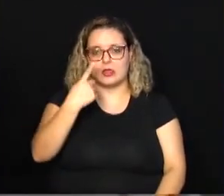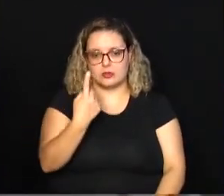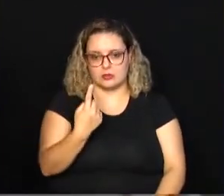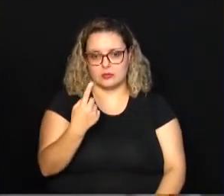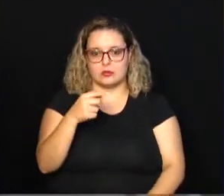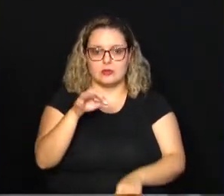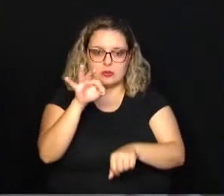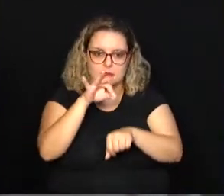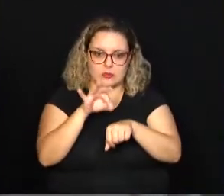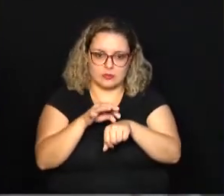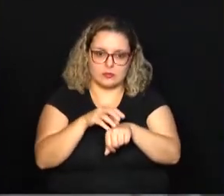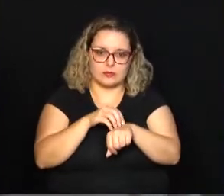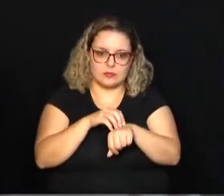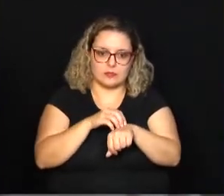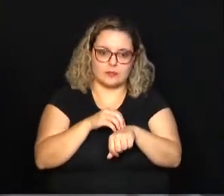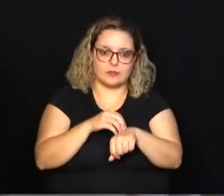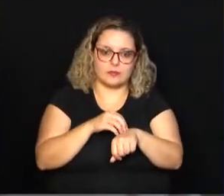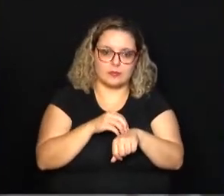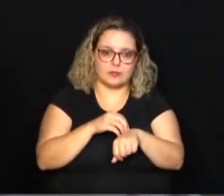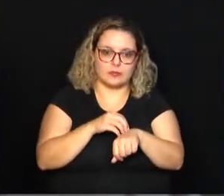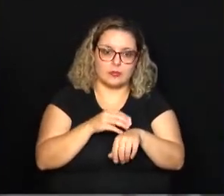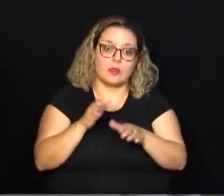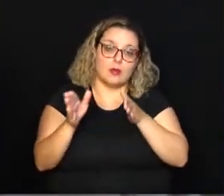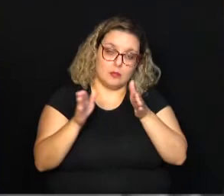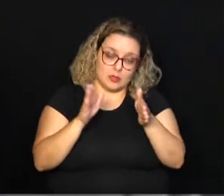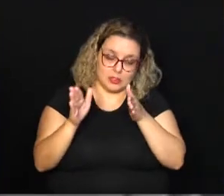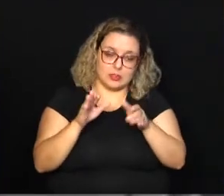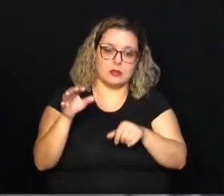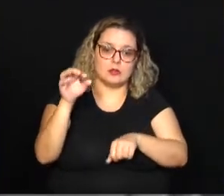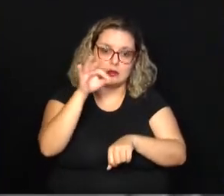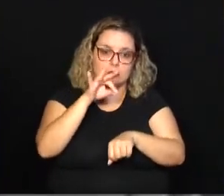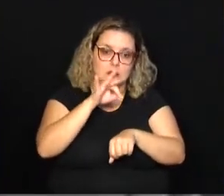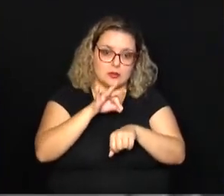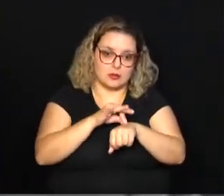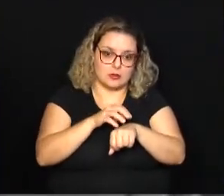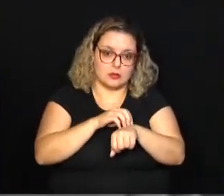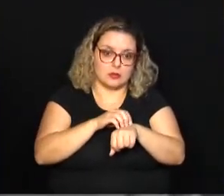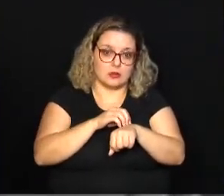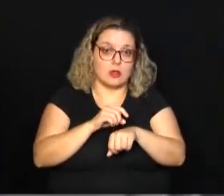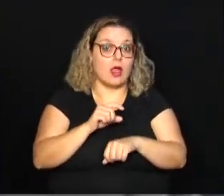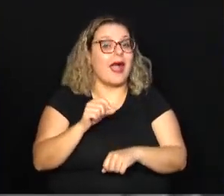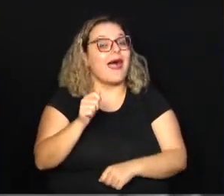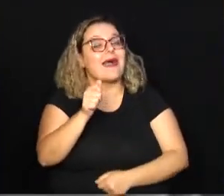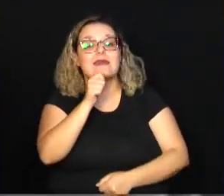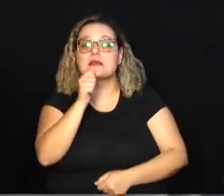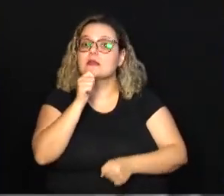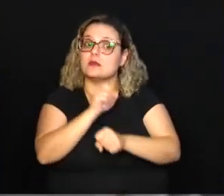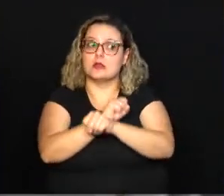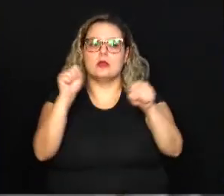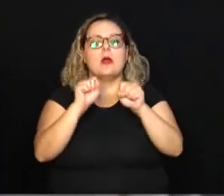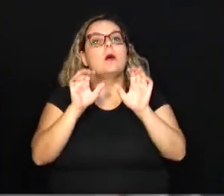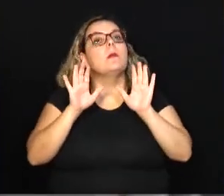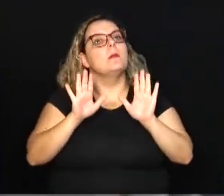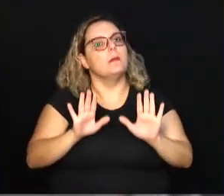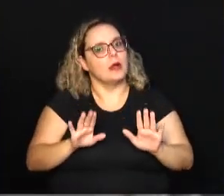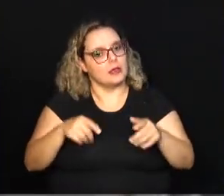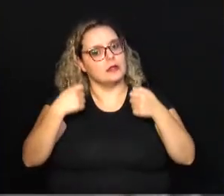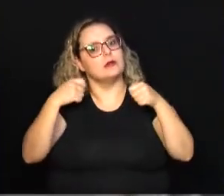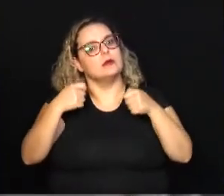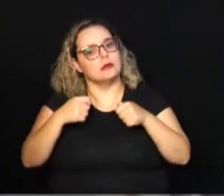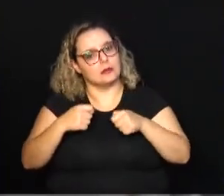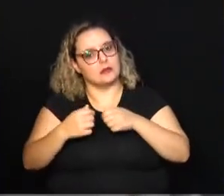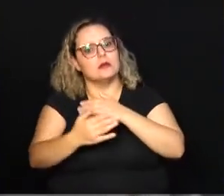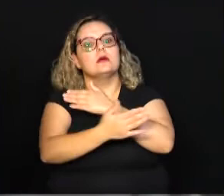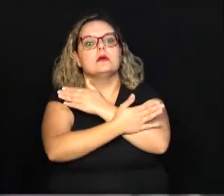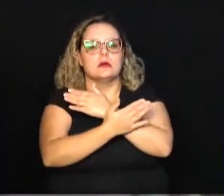citou, teoricamente é período dela. Não está explodindo ainda, mas nós precisamos da colaboração da